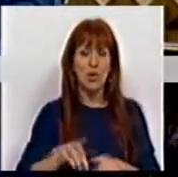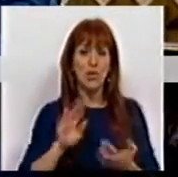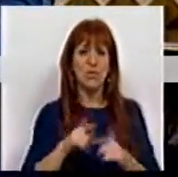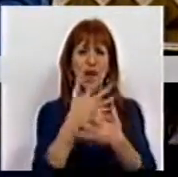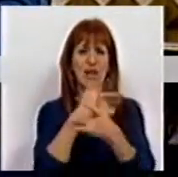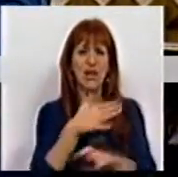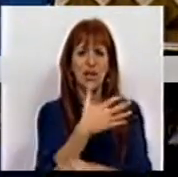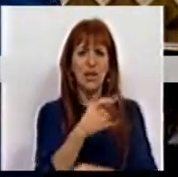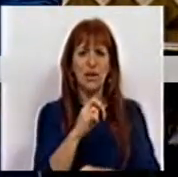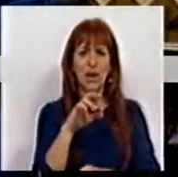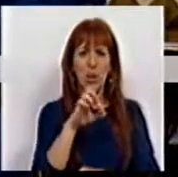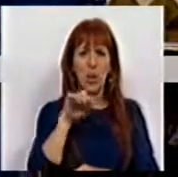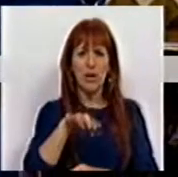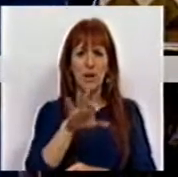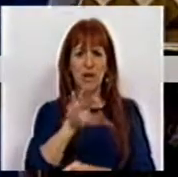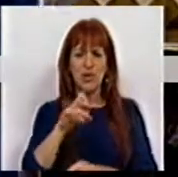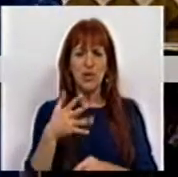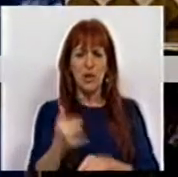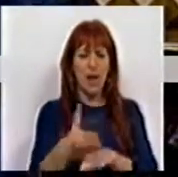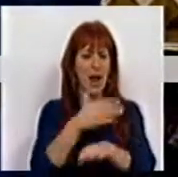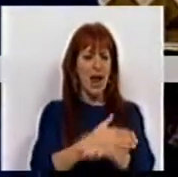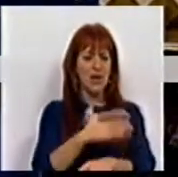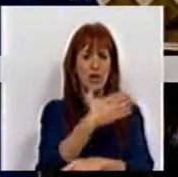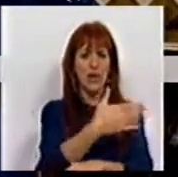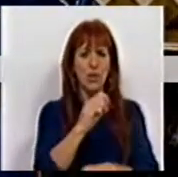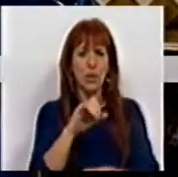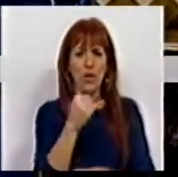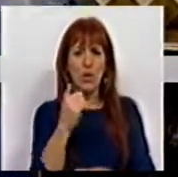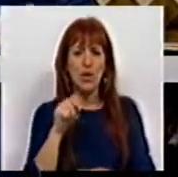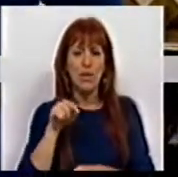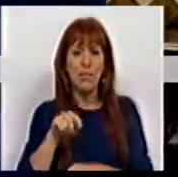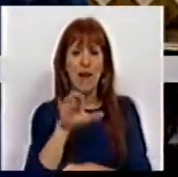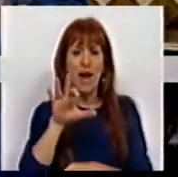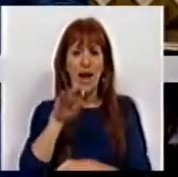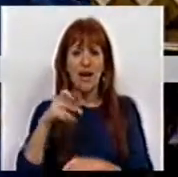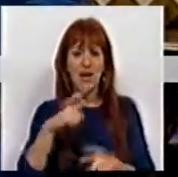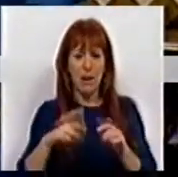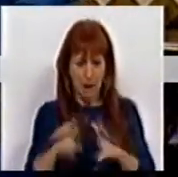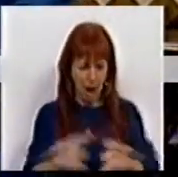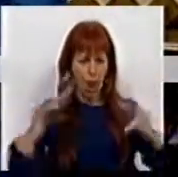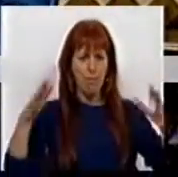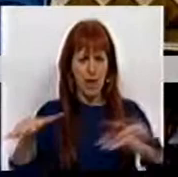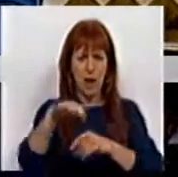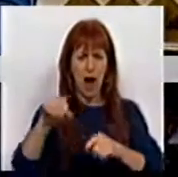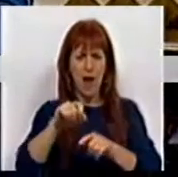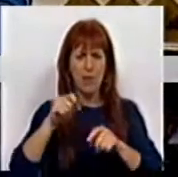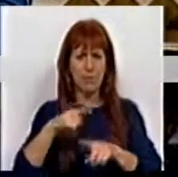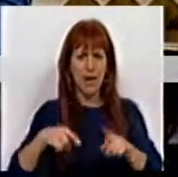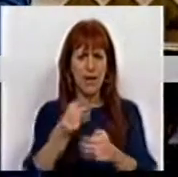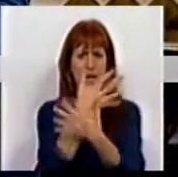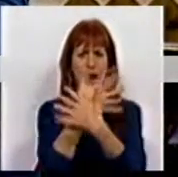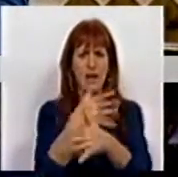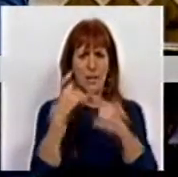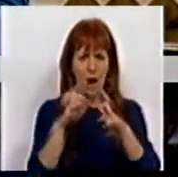média 138 mil hectares. Nos 13 anos antes tinham ardido 102 mil hectares de média, ou seja, há um aumento da área média